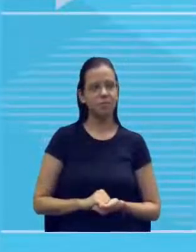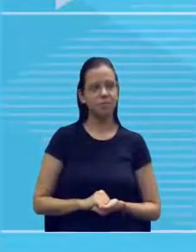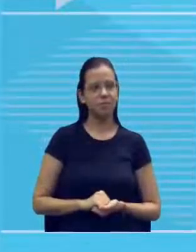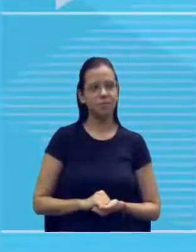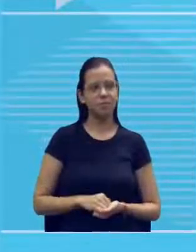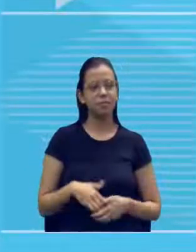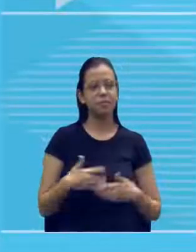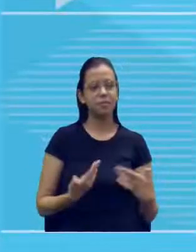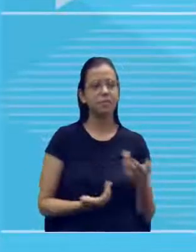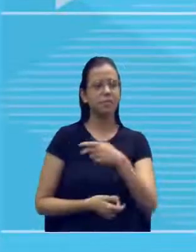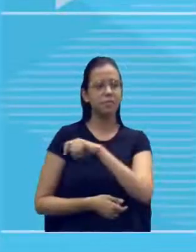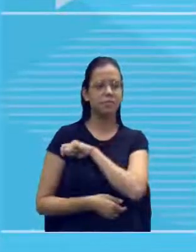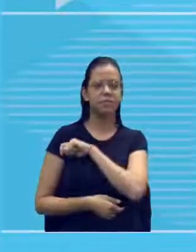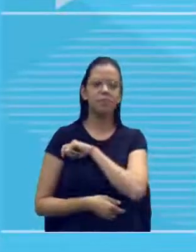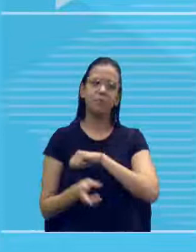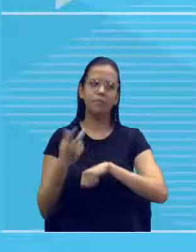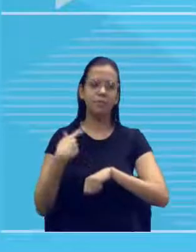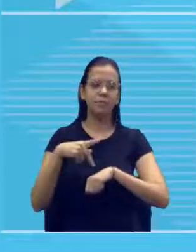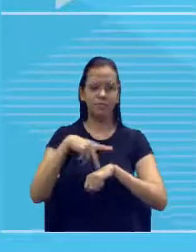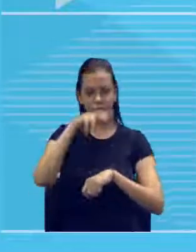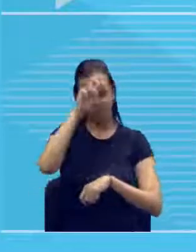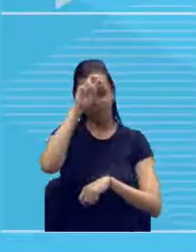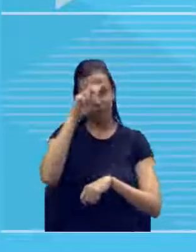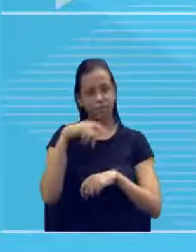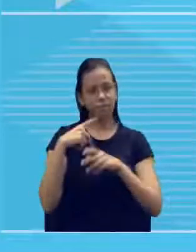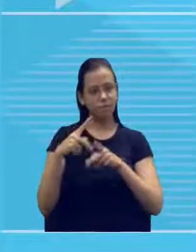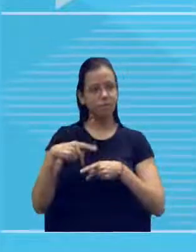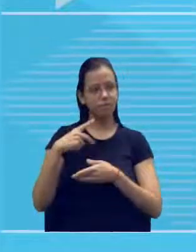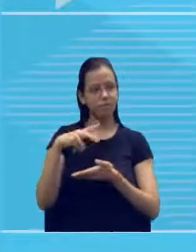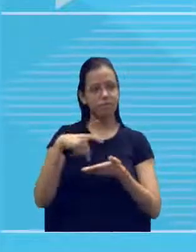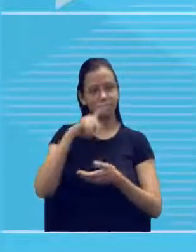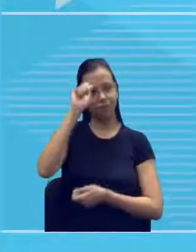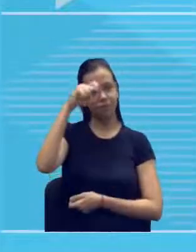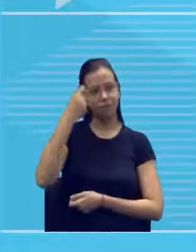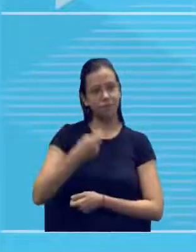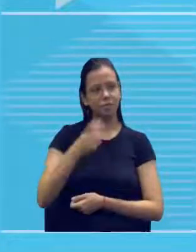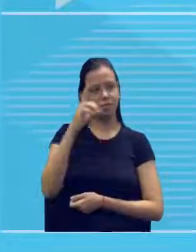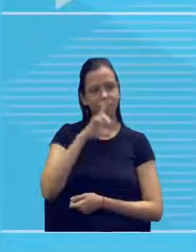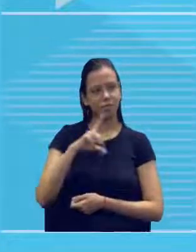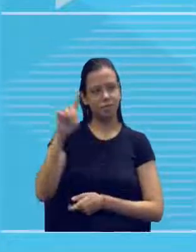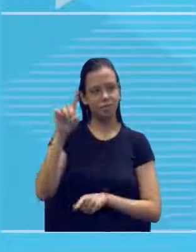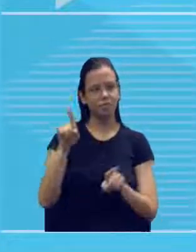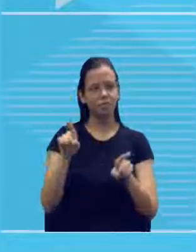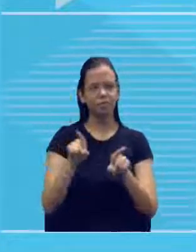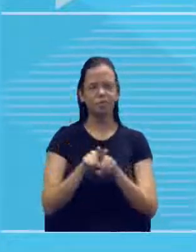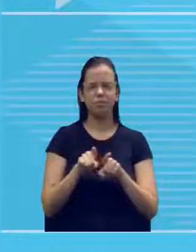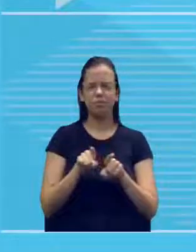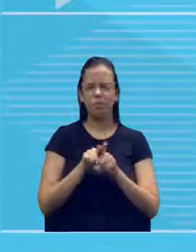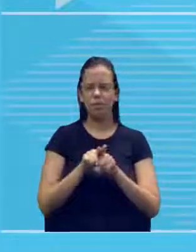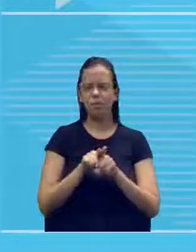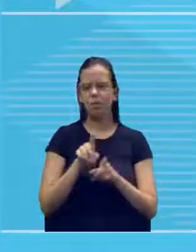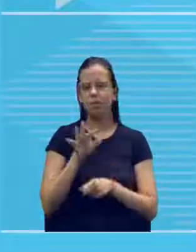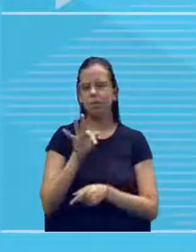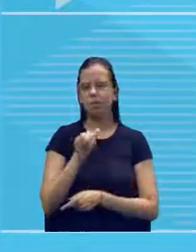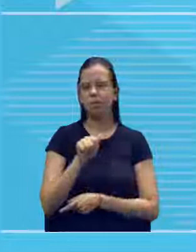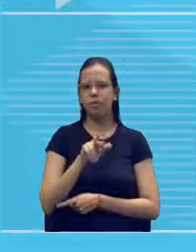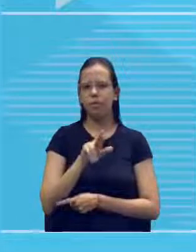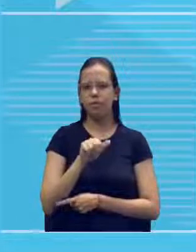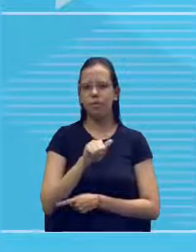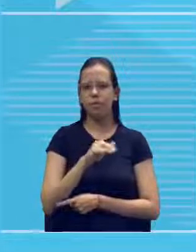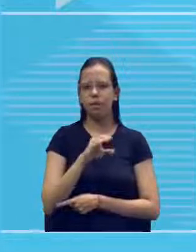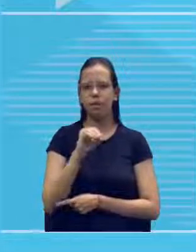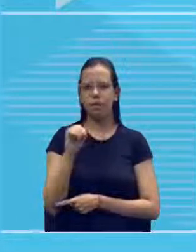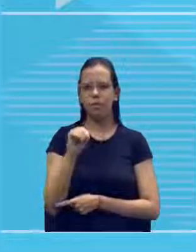turma, no Egito, o povo dançava em homenagem a seus deuses e faraós. Os faraós, que para